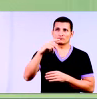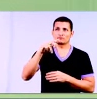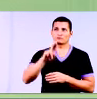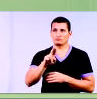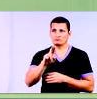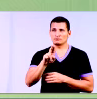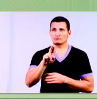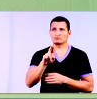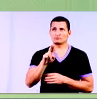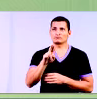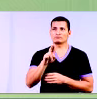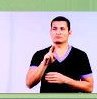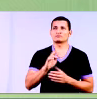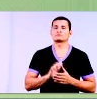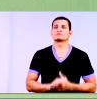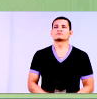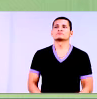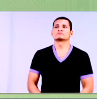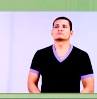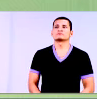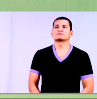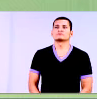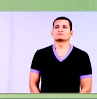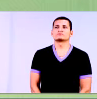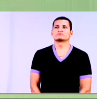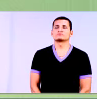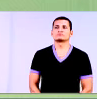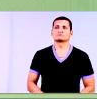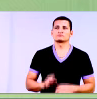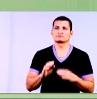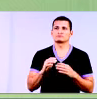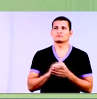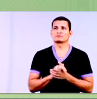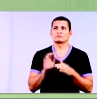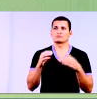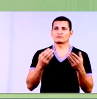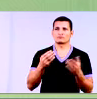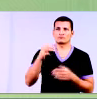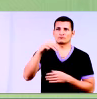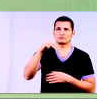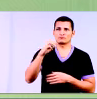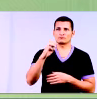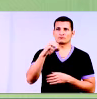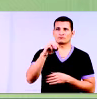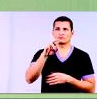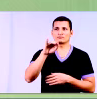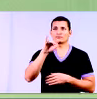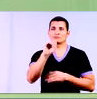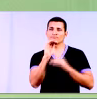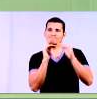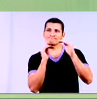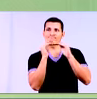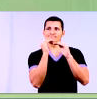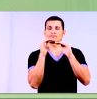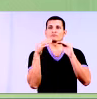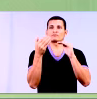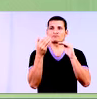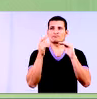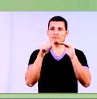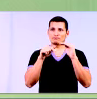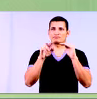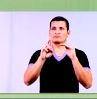CPU, gente. Dúvida aí? Quais são as memórias que estão no topo da hierarquia? É a memória, são